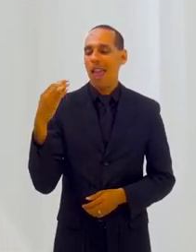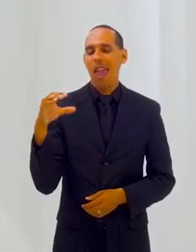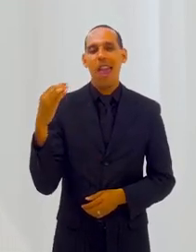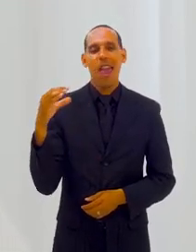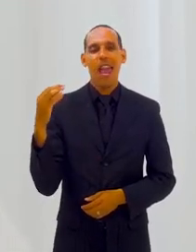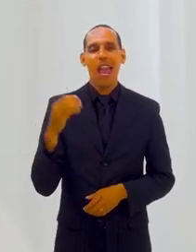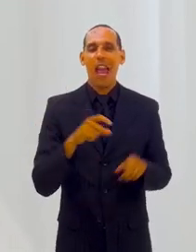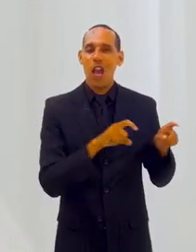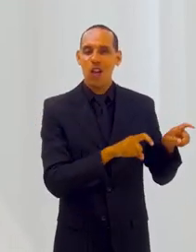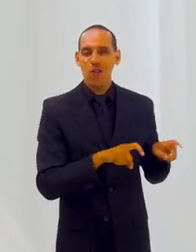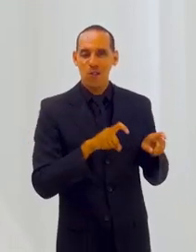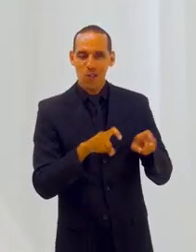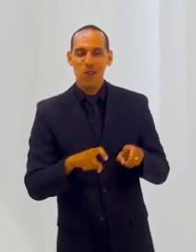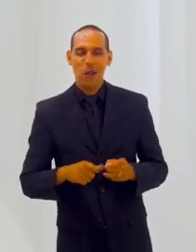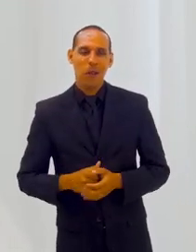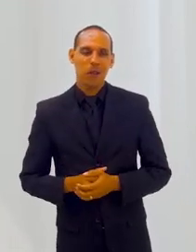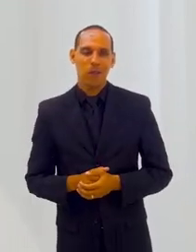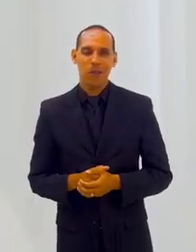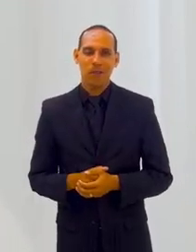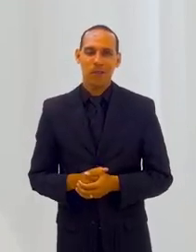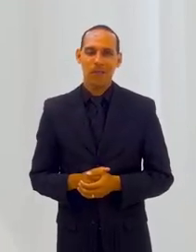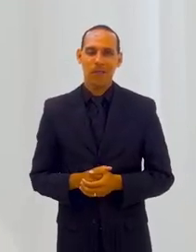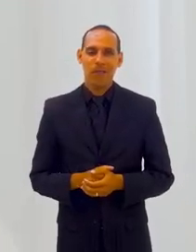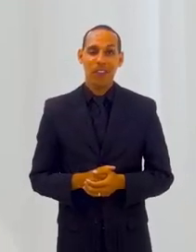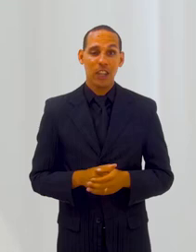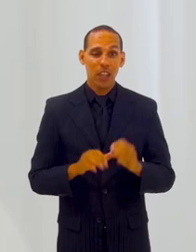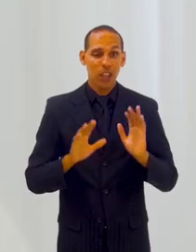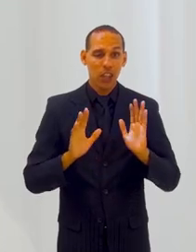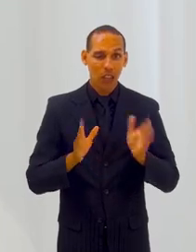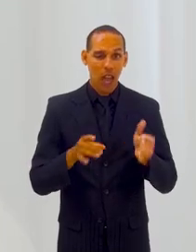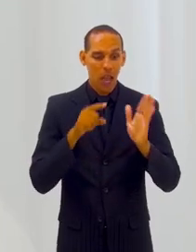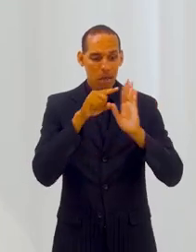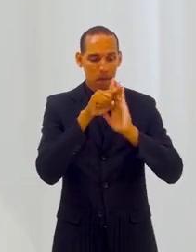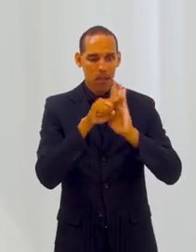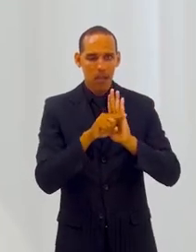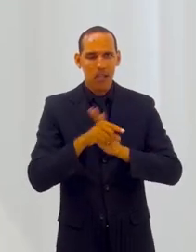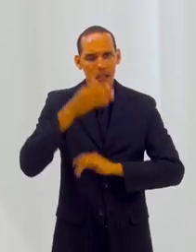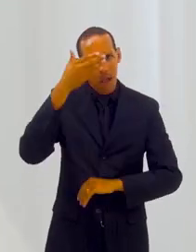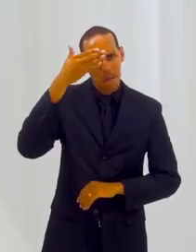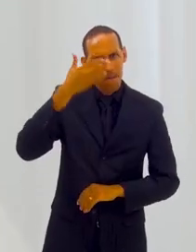né? Depois de confirmado pela pesquisa